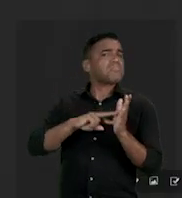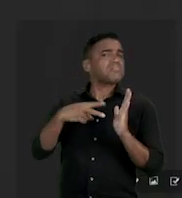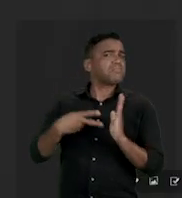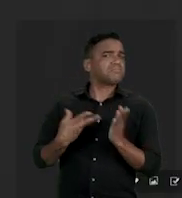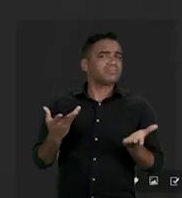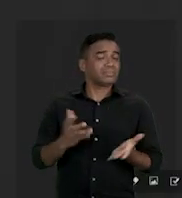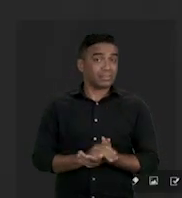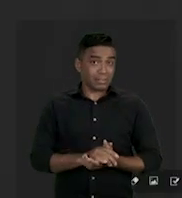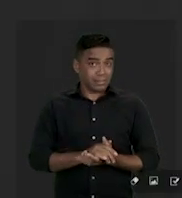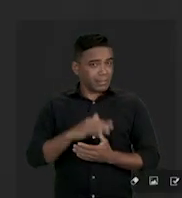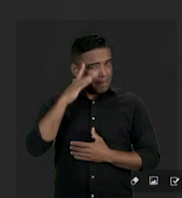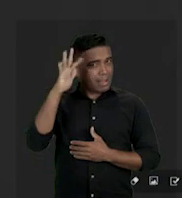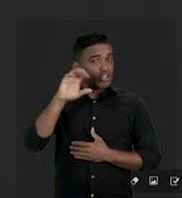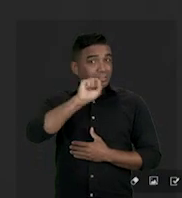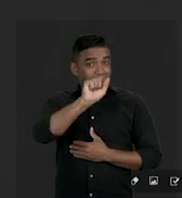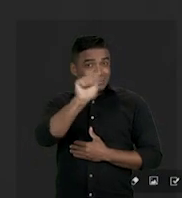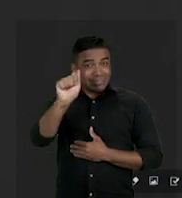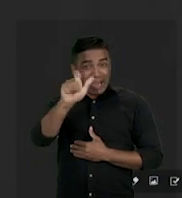tenho sal,